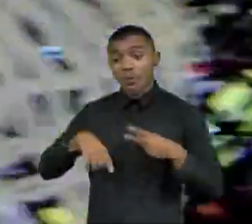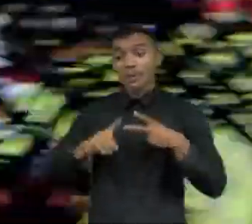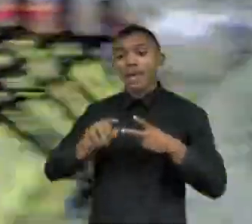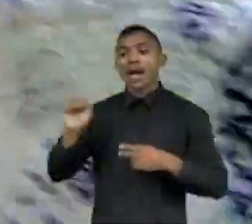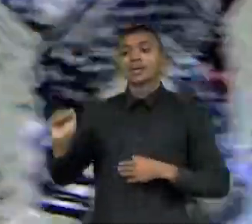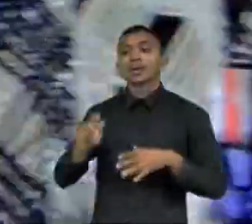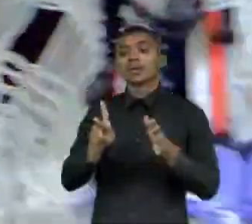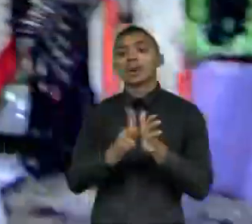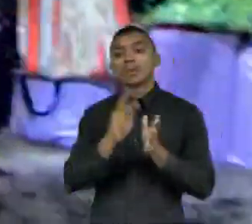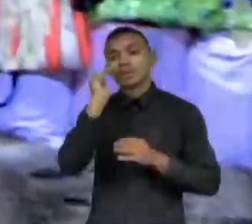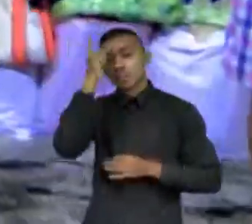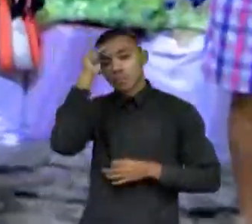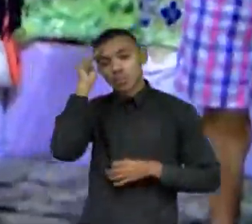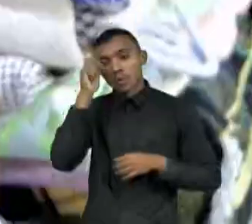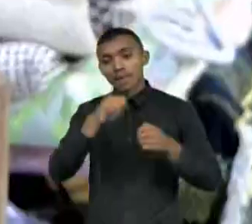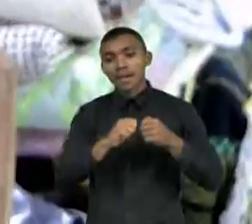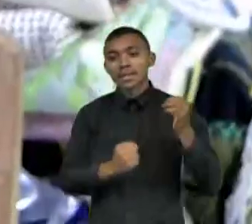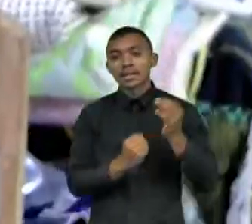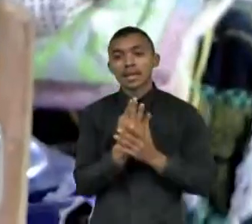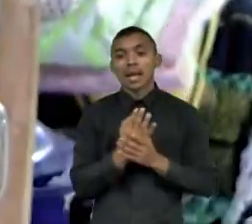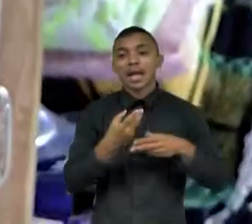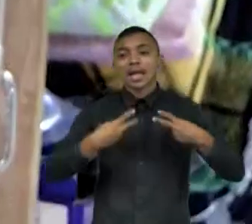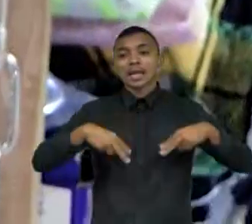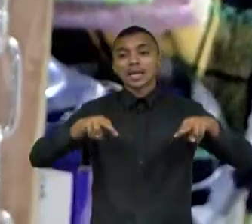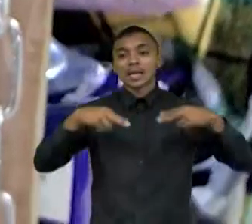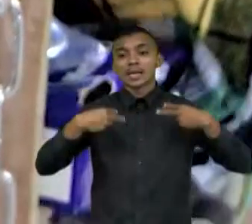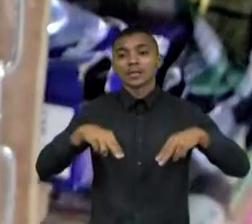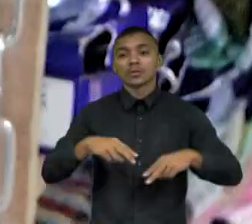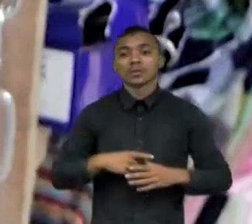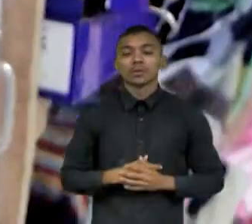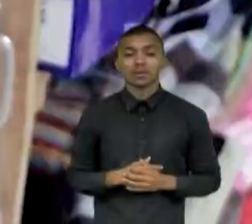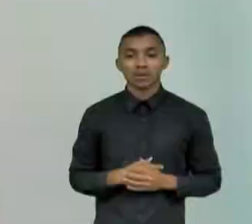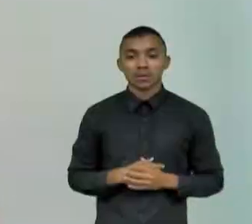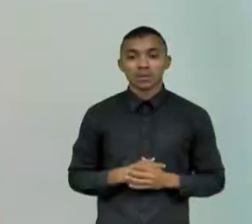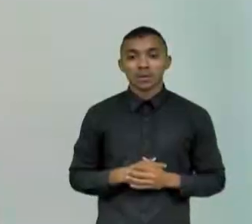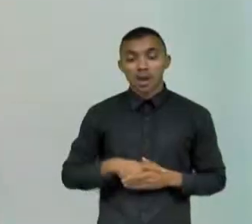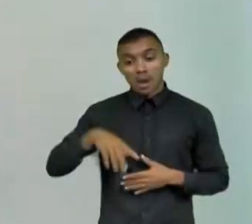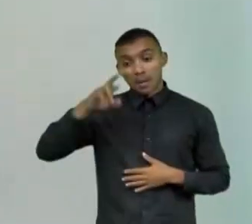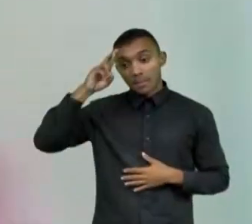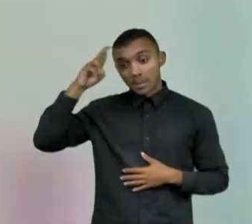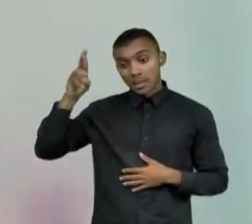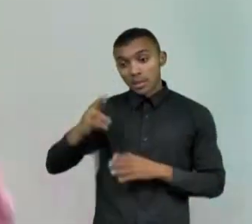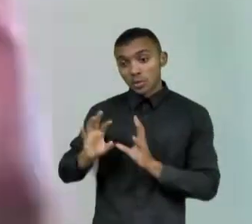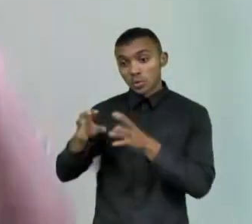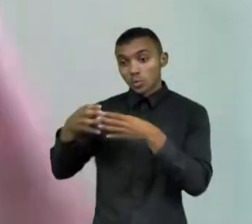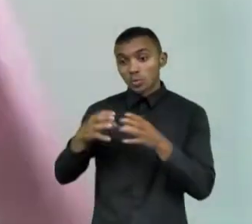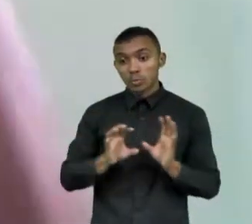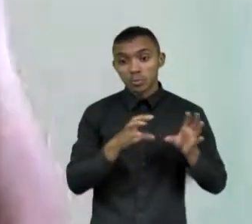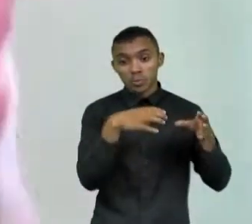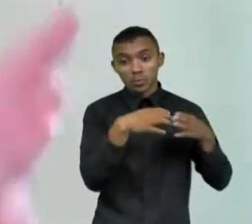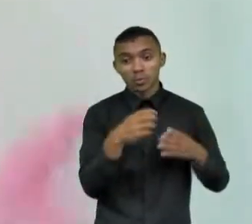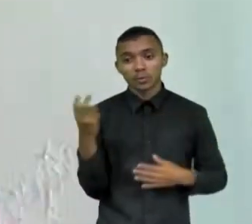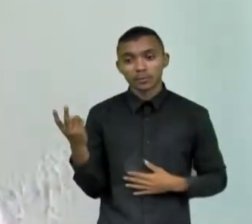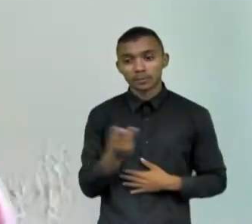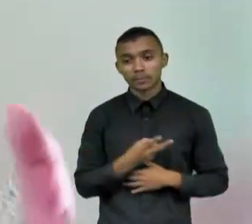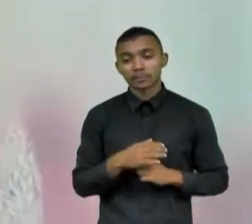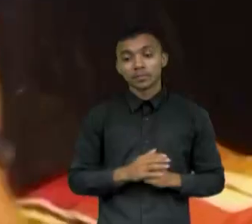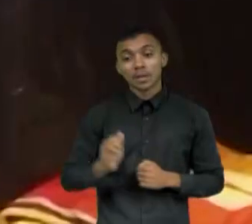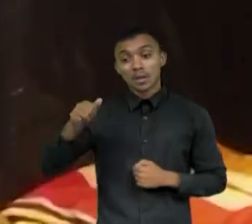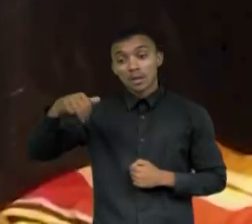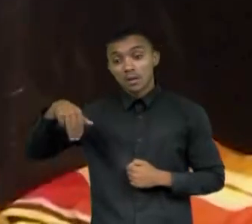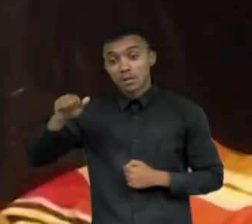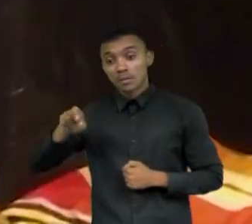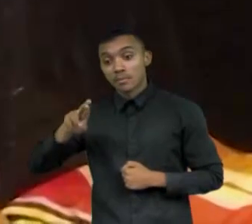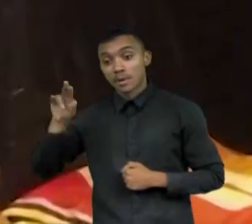dos Fabricantes e Artesãos de Redes de Jaguaruana. Os presidentes das associações, Maria Socorro Lima e